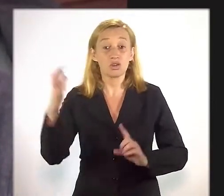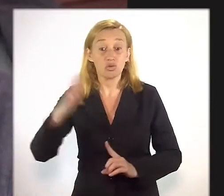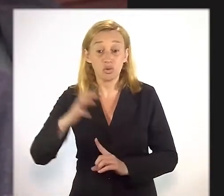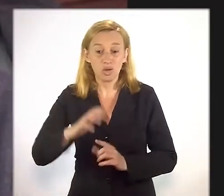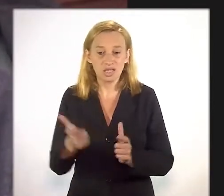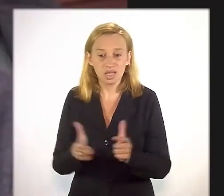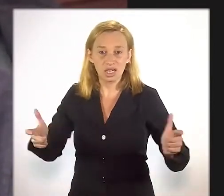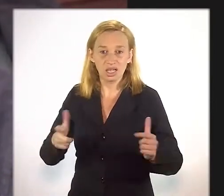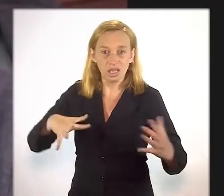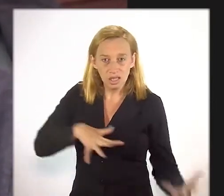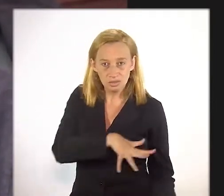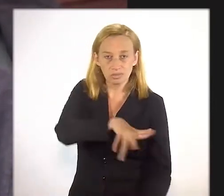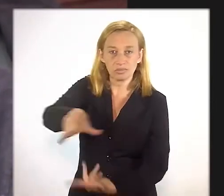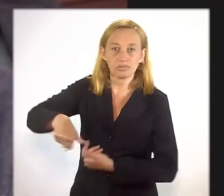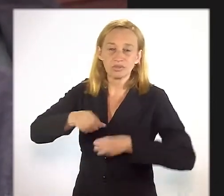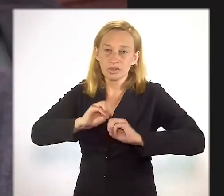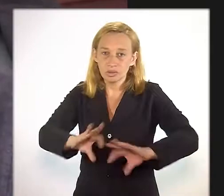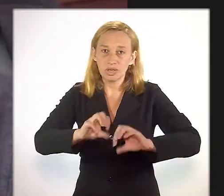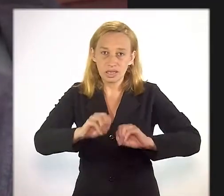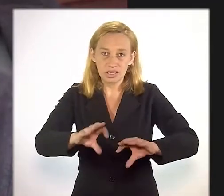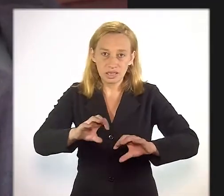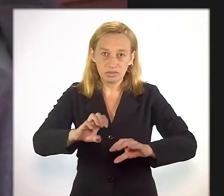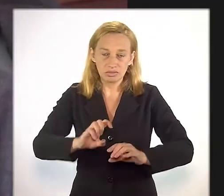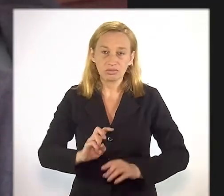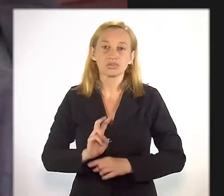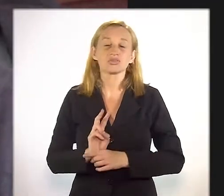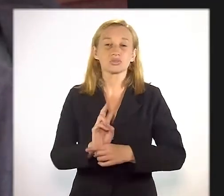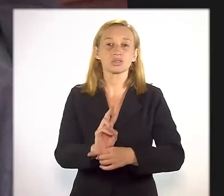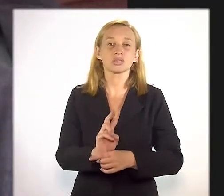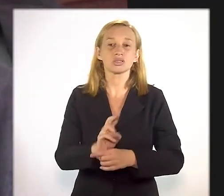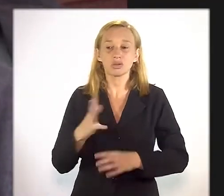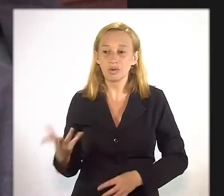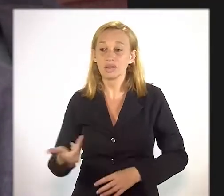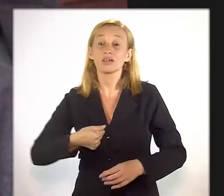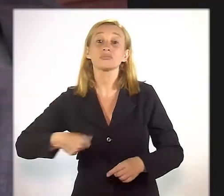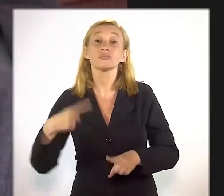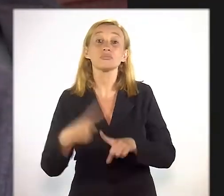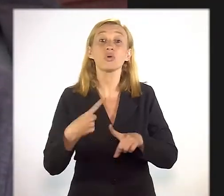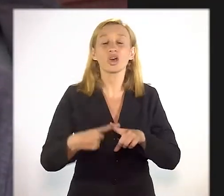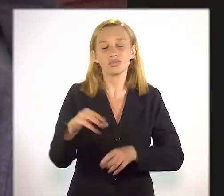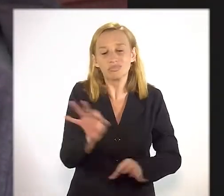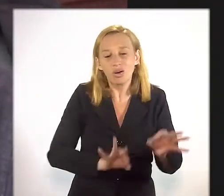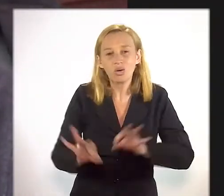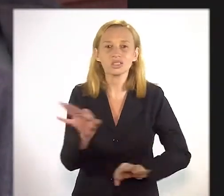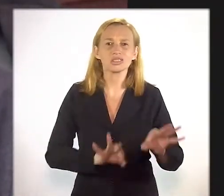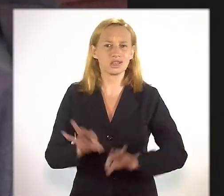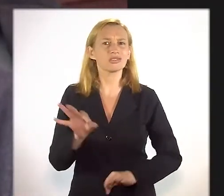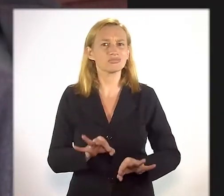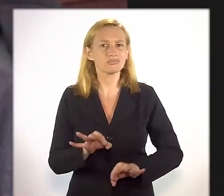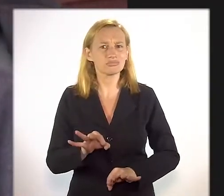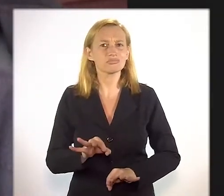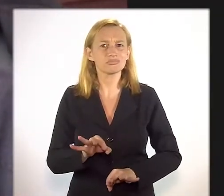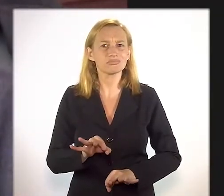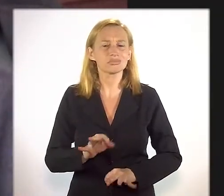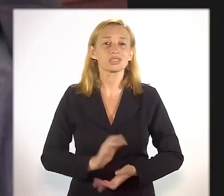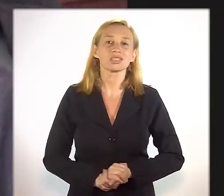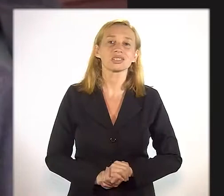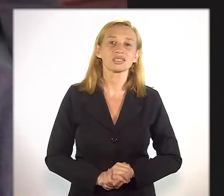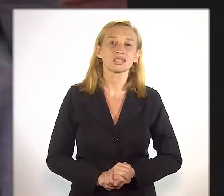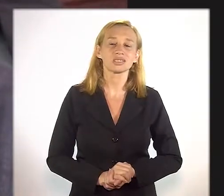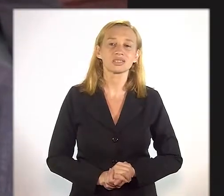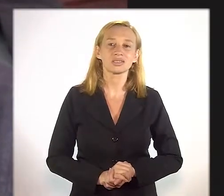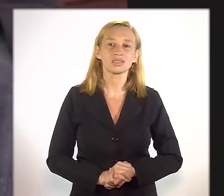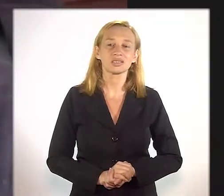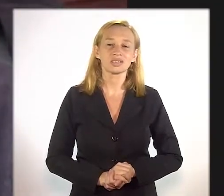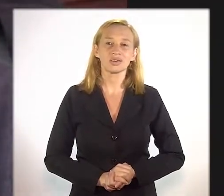mundo de uma educação de excelente qualidade. Por quê? Porque é muito organizada. Quem pensa que não tendo aula os alunos